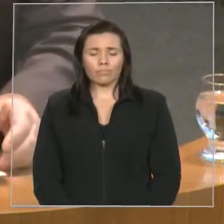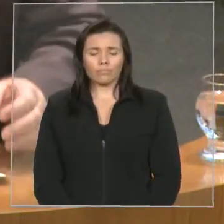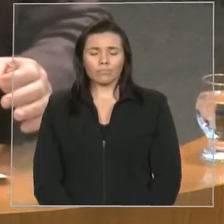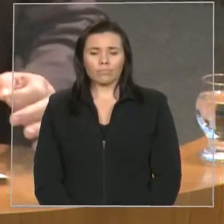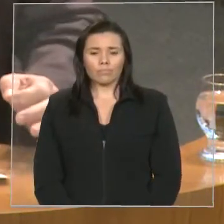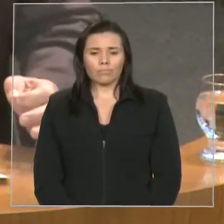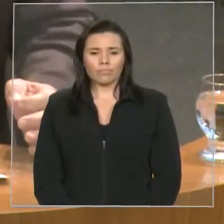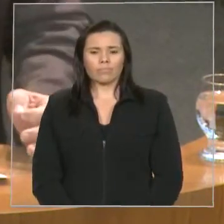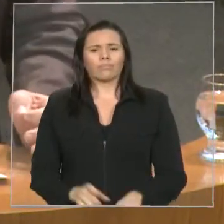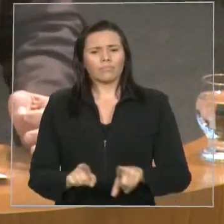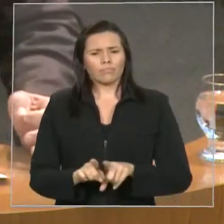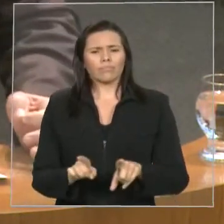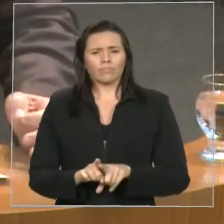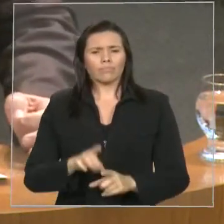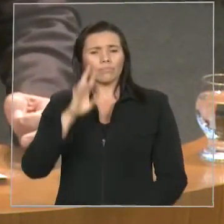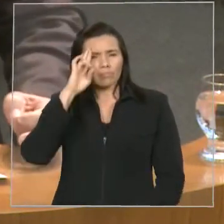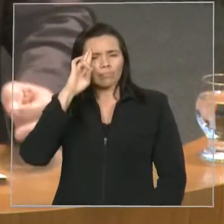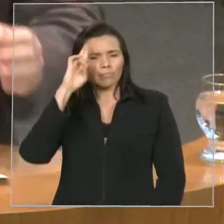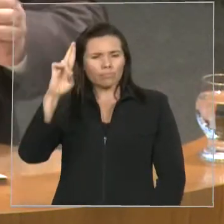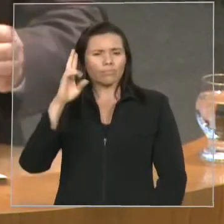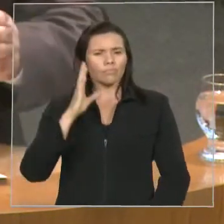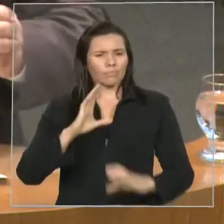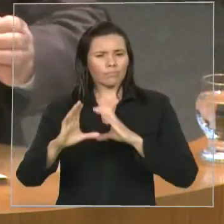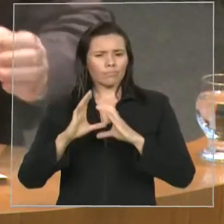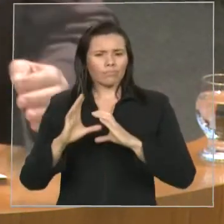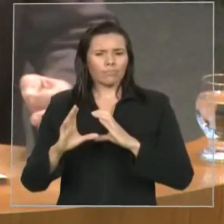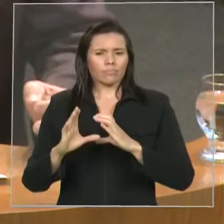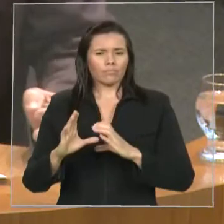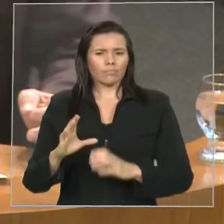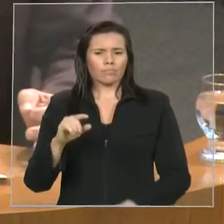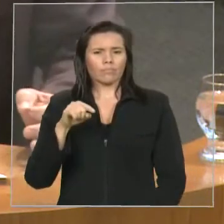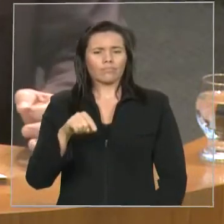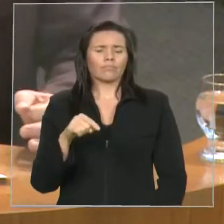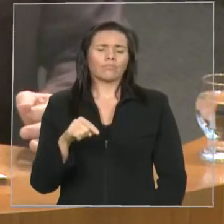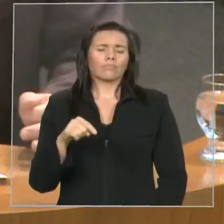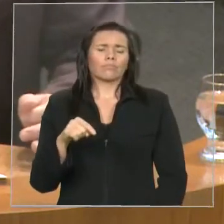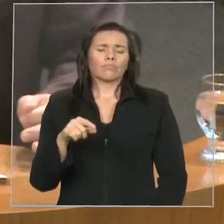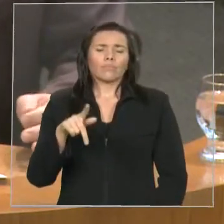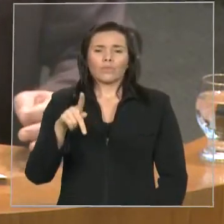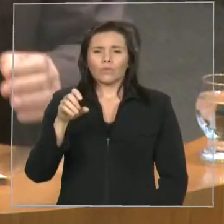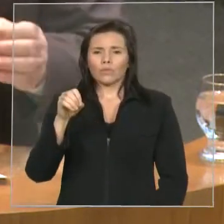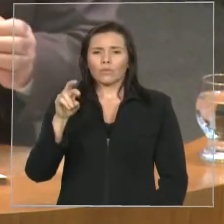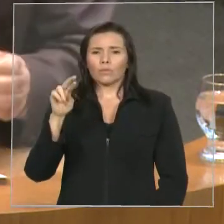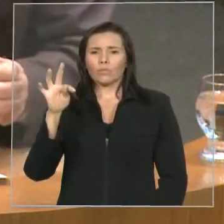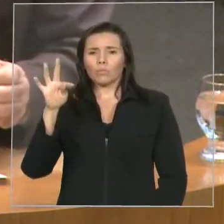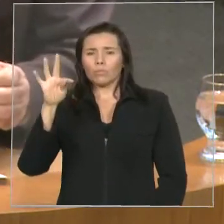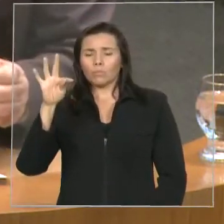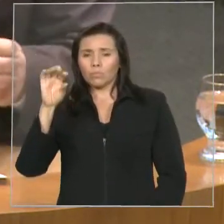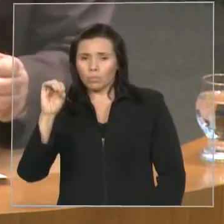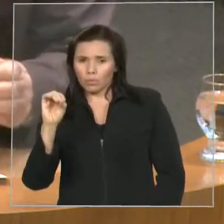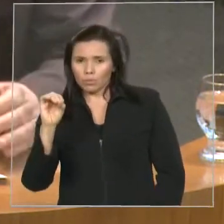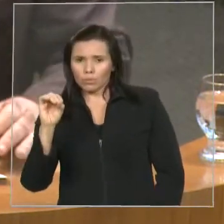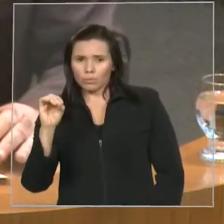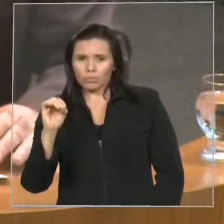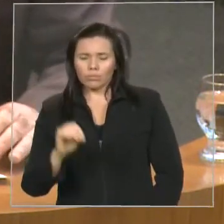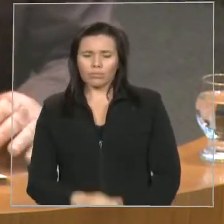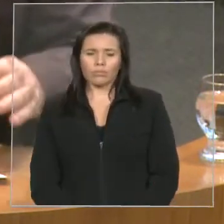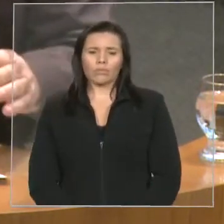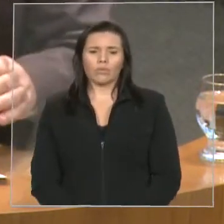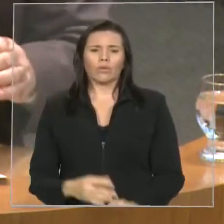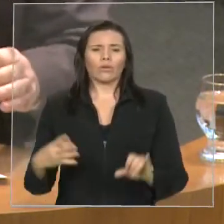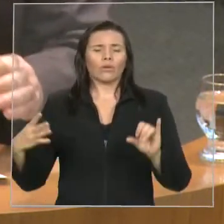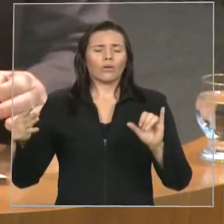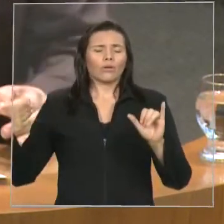Também foi superintendente de comunicação do Porto do Itaqui. secretário de comunicação